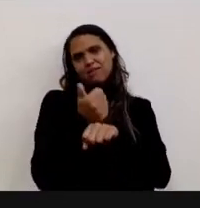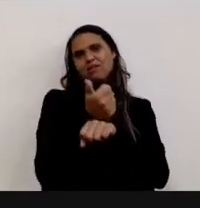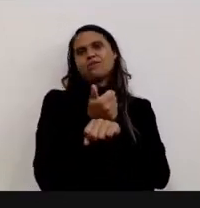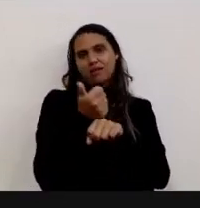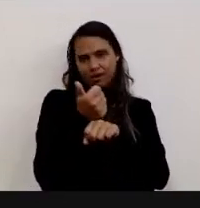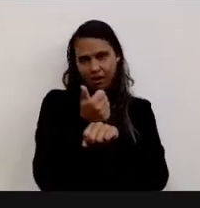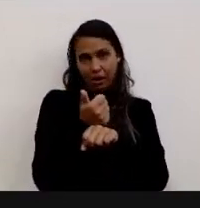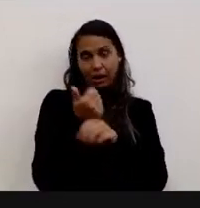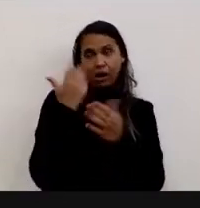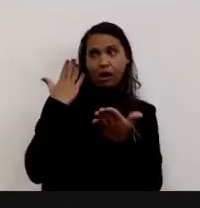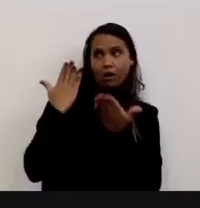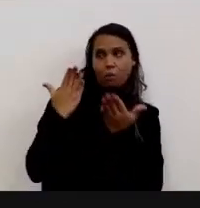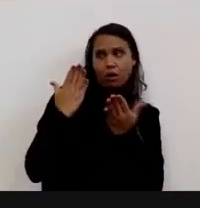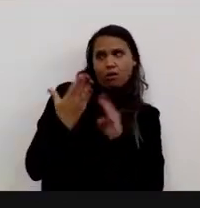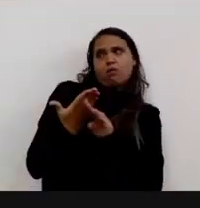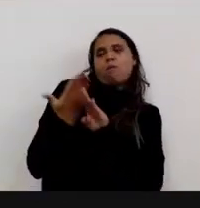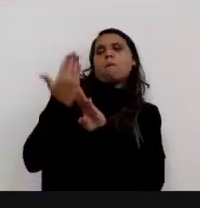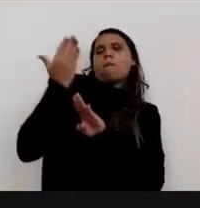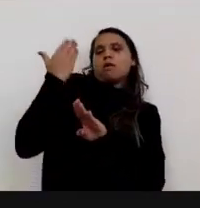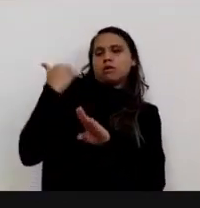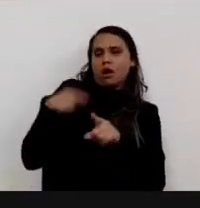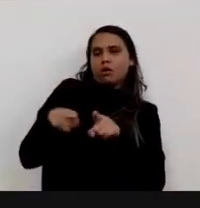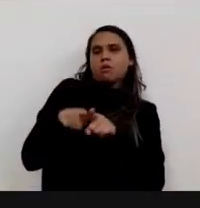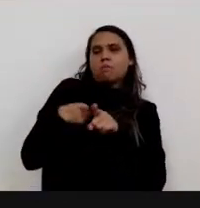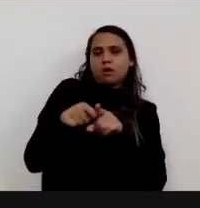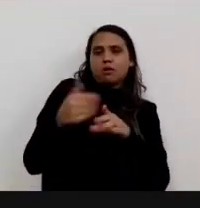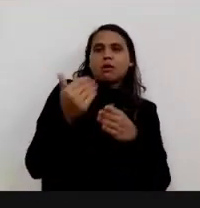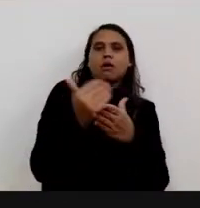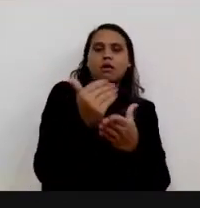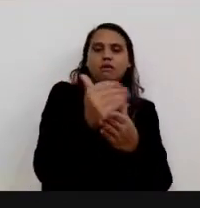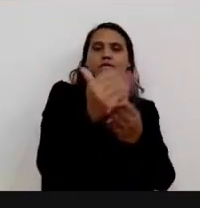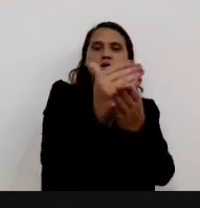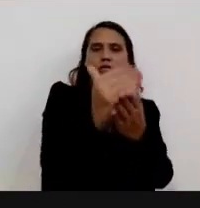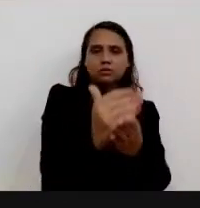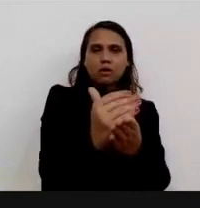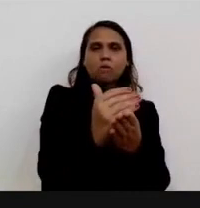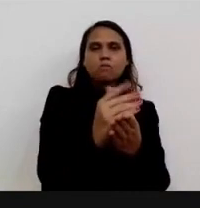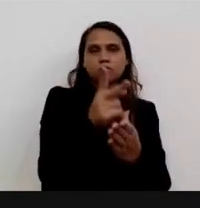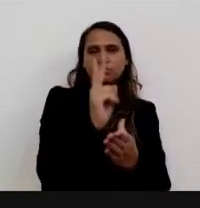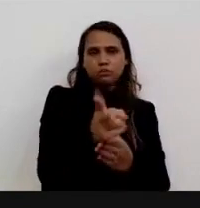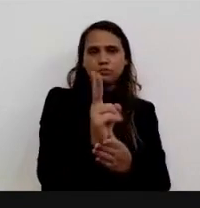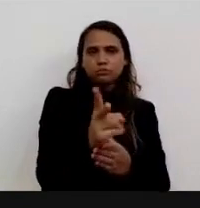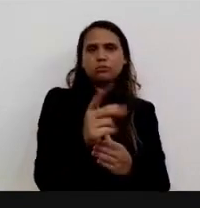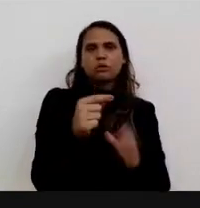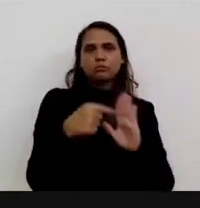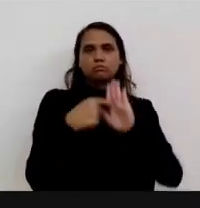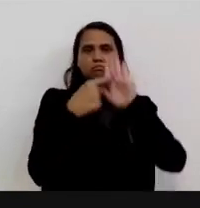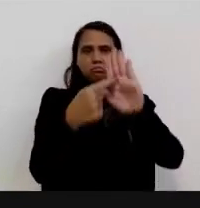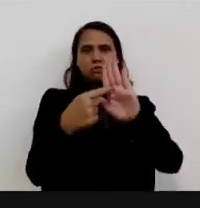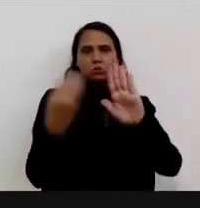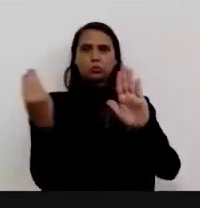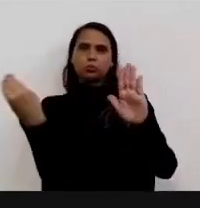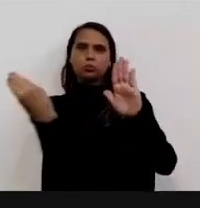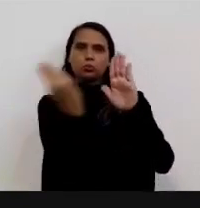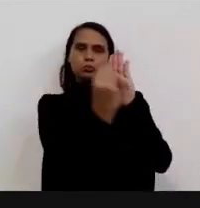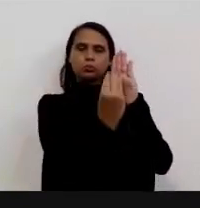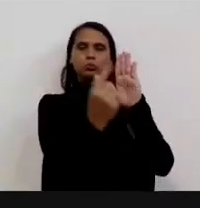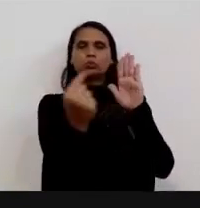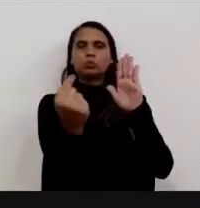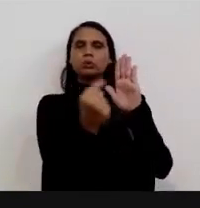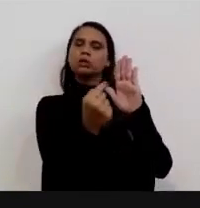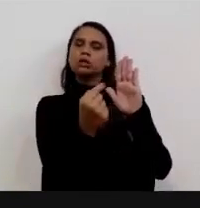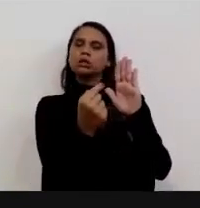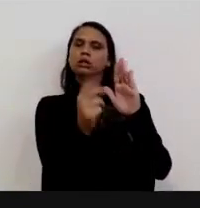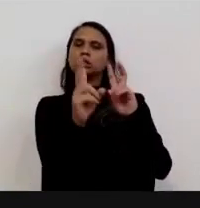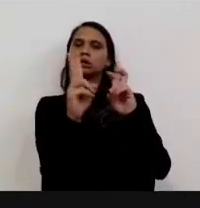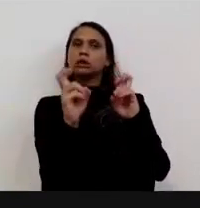regressão, melhorar a classificação, né, com aqueles elementos que a gente colocou aí, né, com questões de